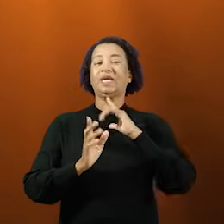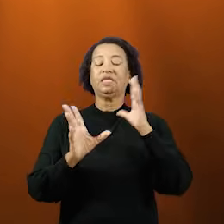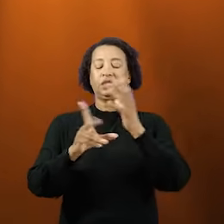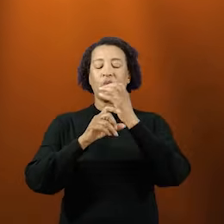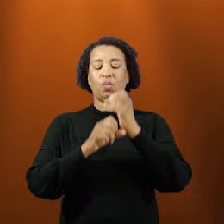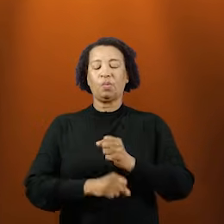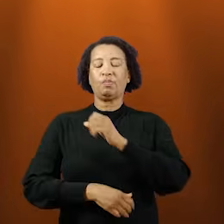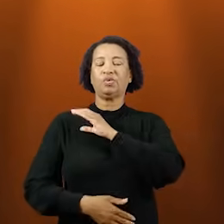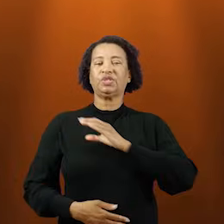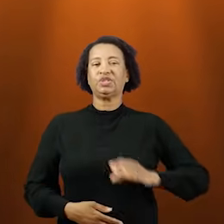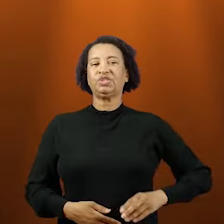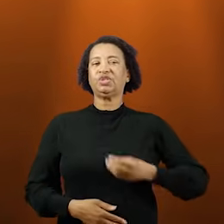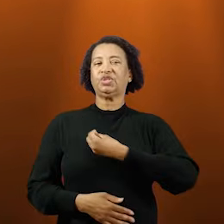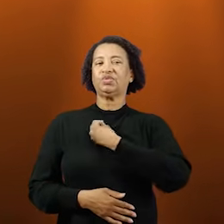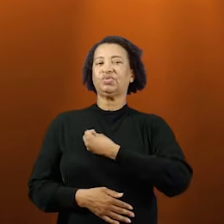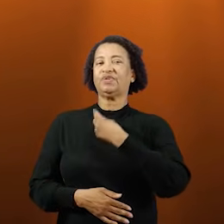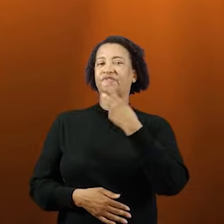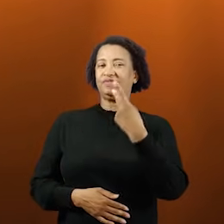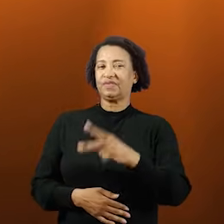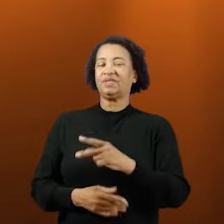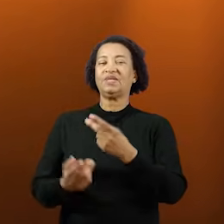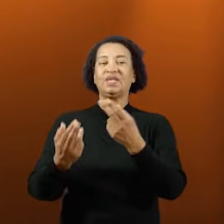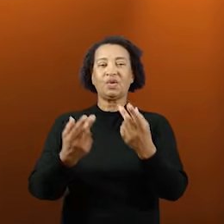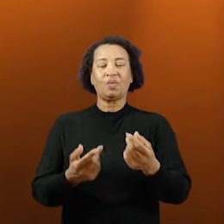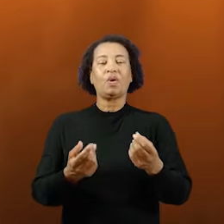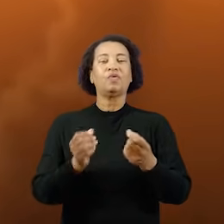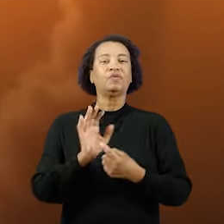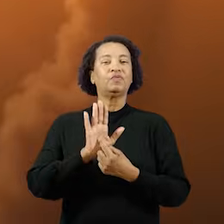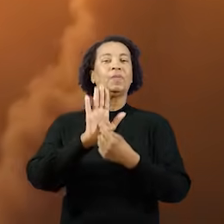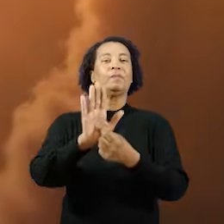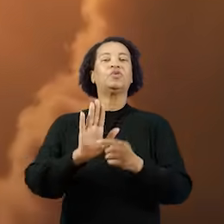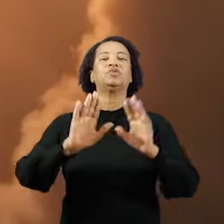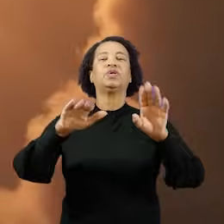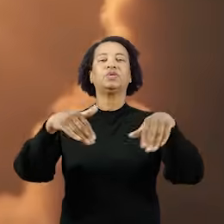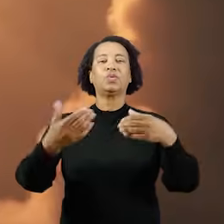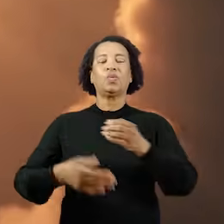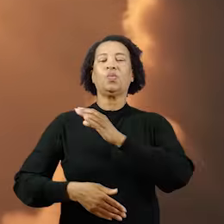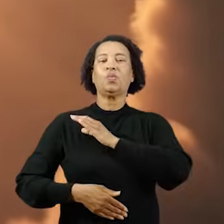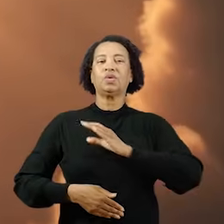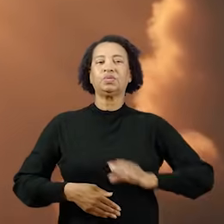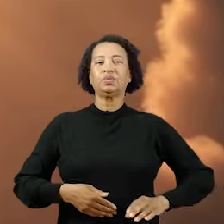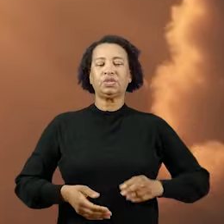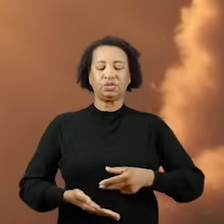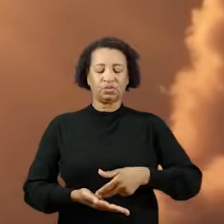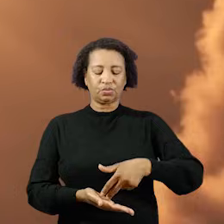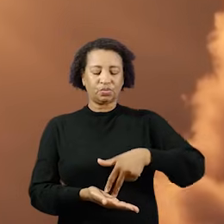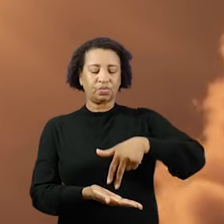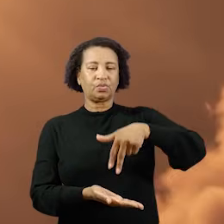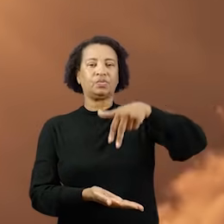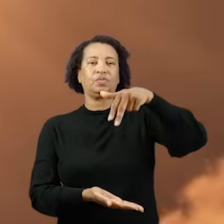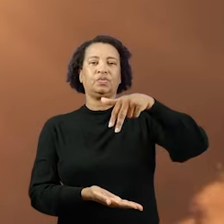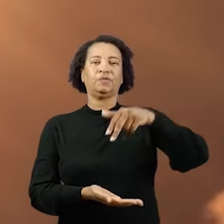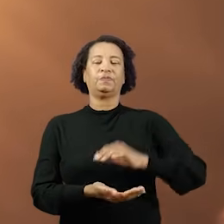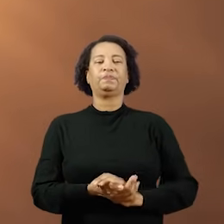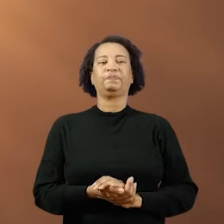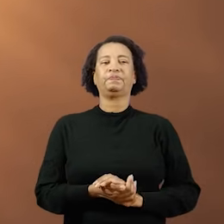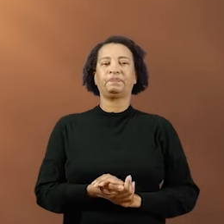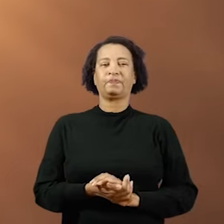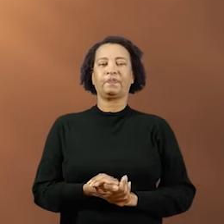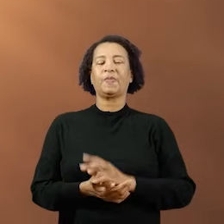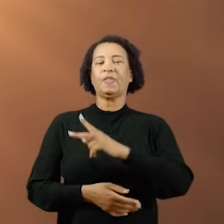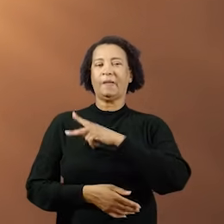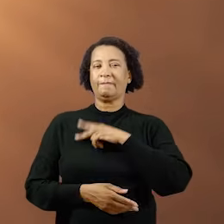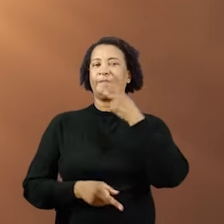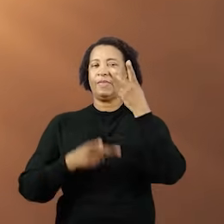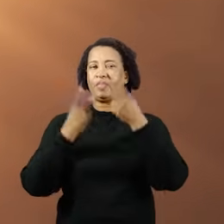Cristo em sua vida, o mesmo poder que foi manifestado quando Cristo foi levantado dos mortos. Paulo